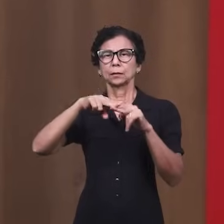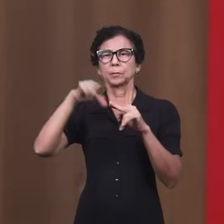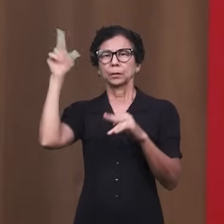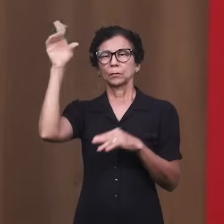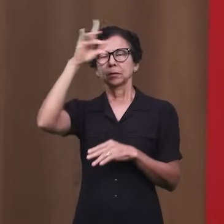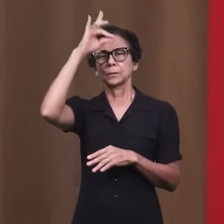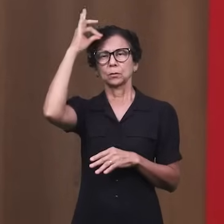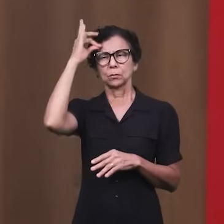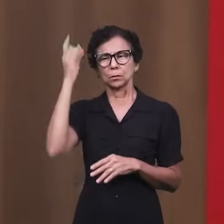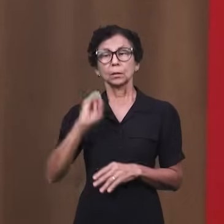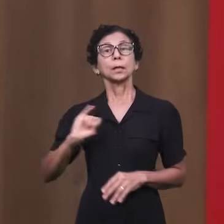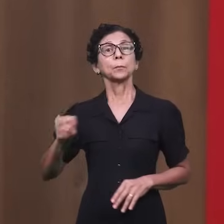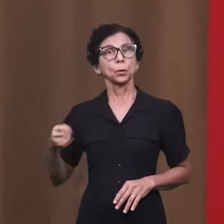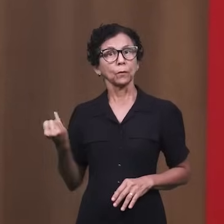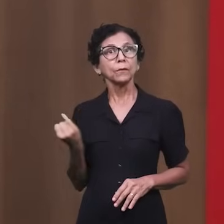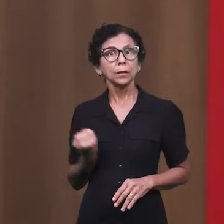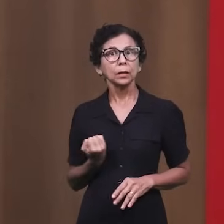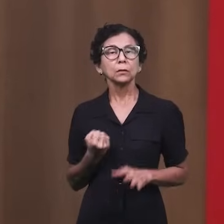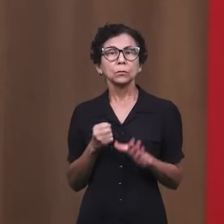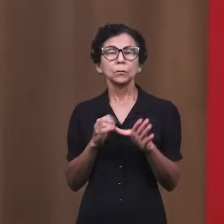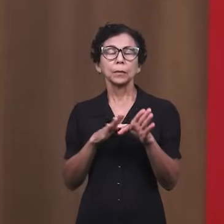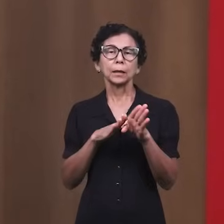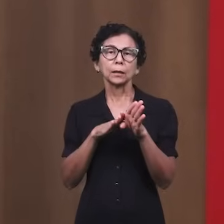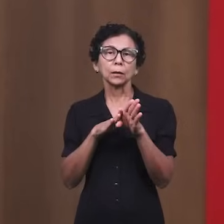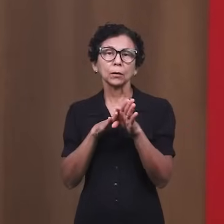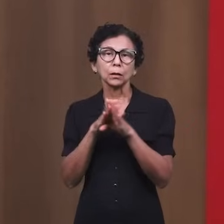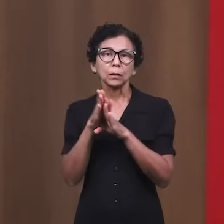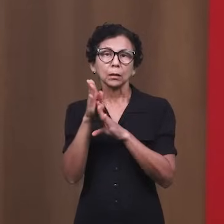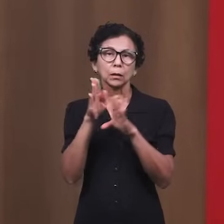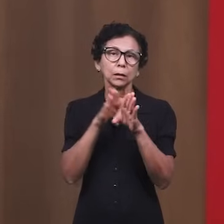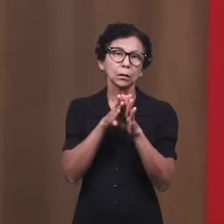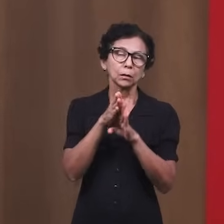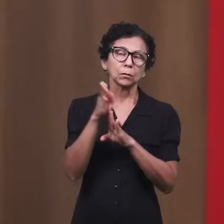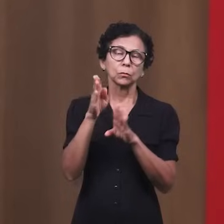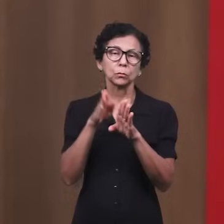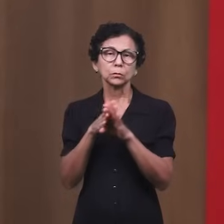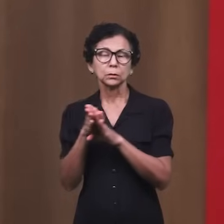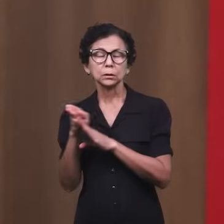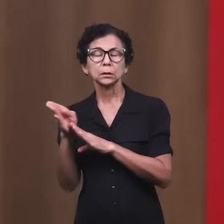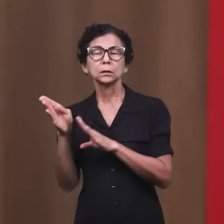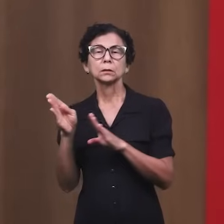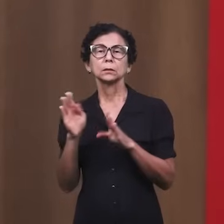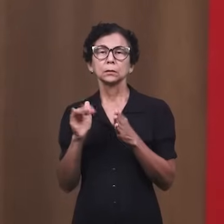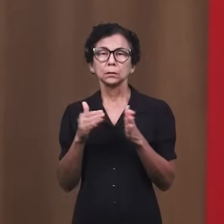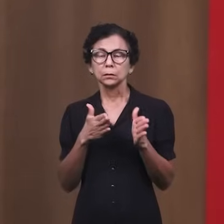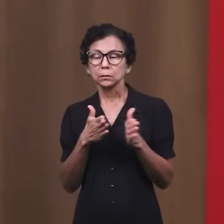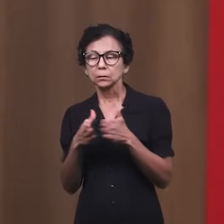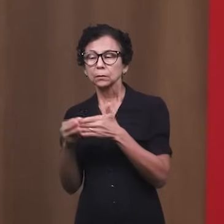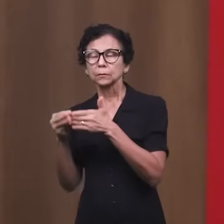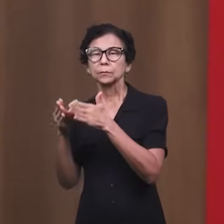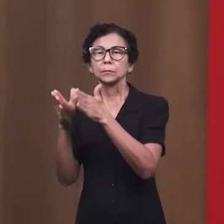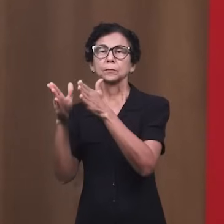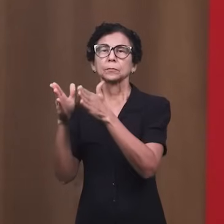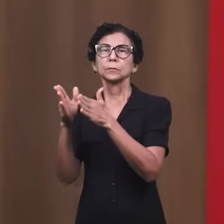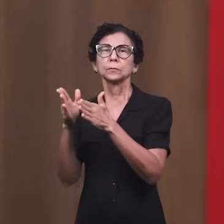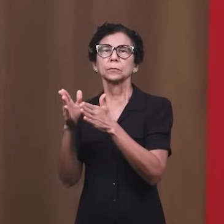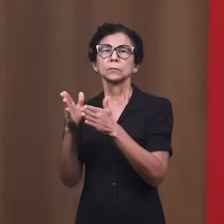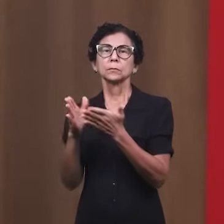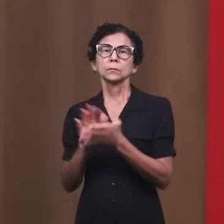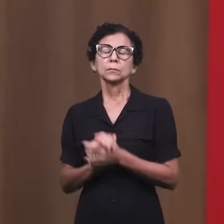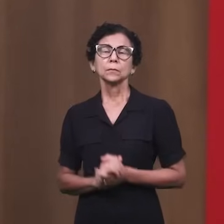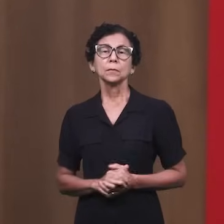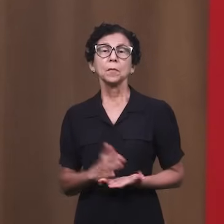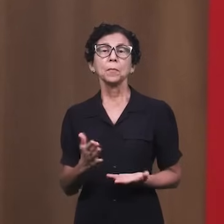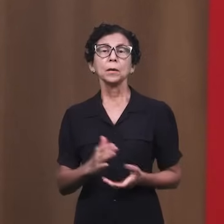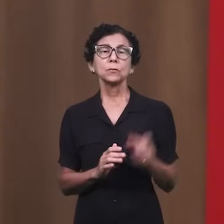proveitosa para nos instruir para redarguir eh para nos nos orientar no caminho de Deus